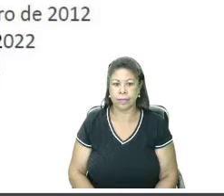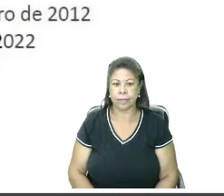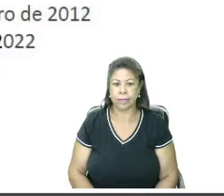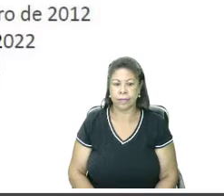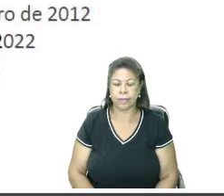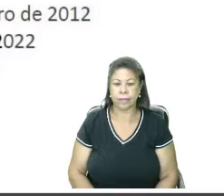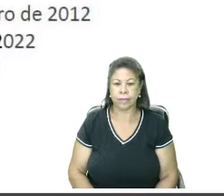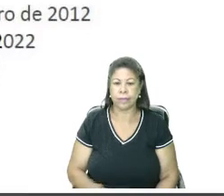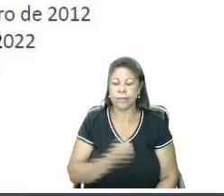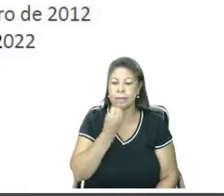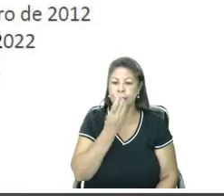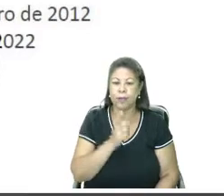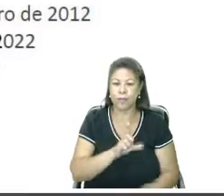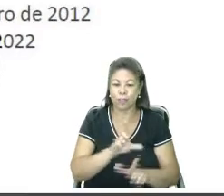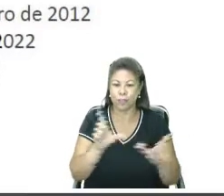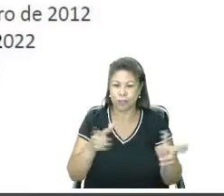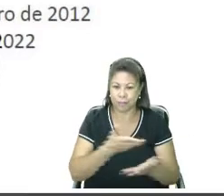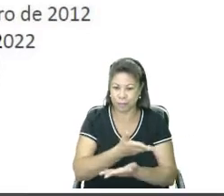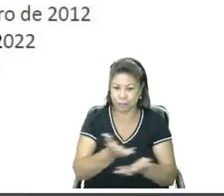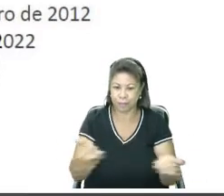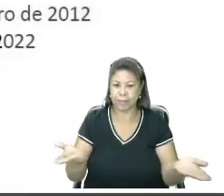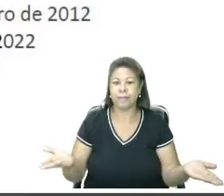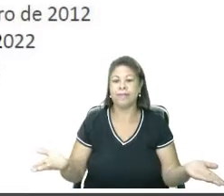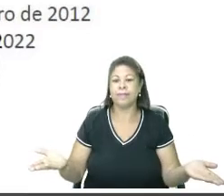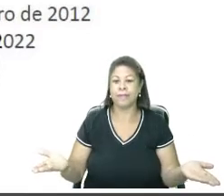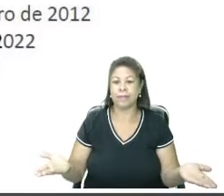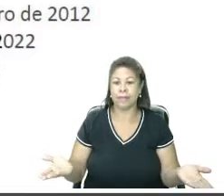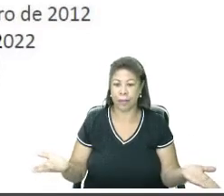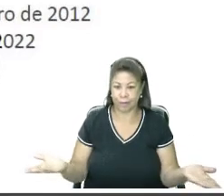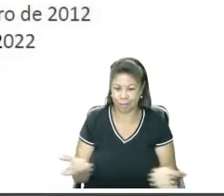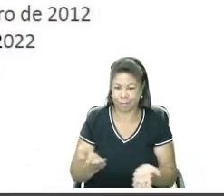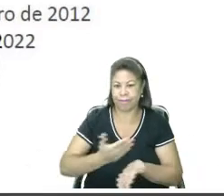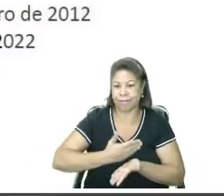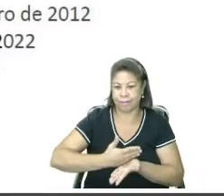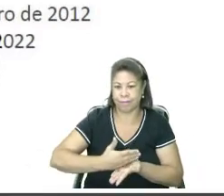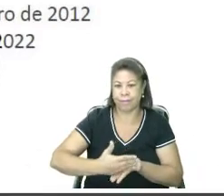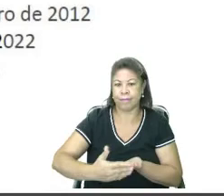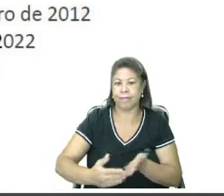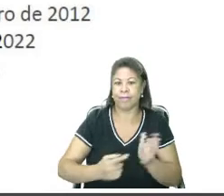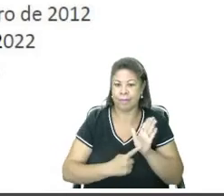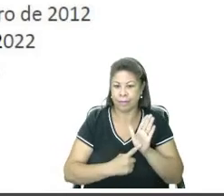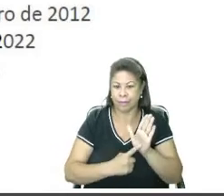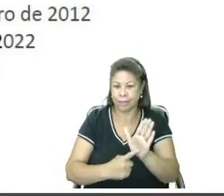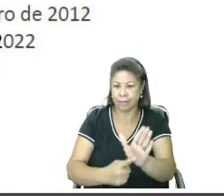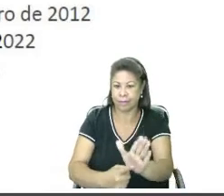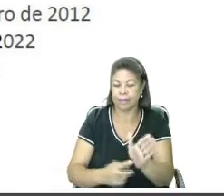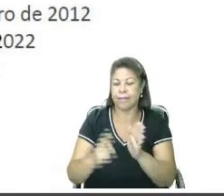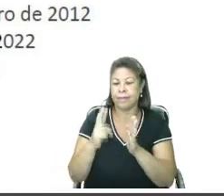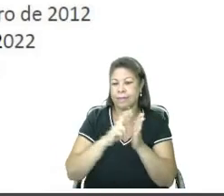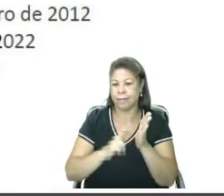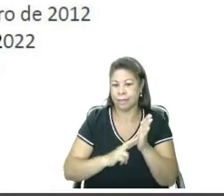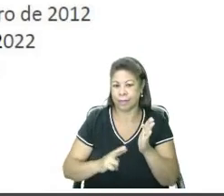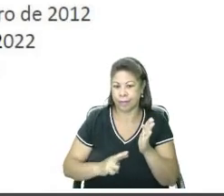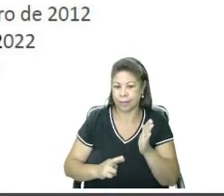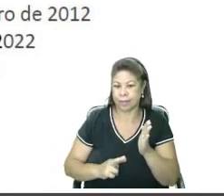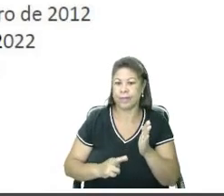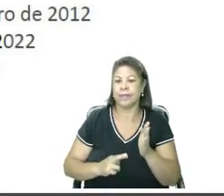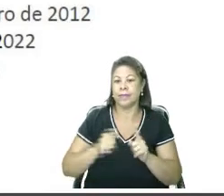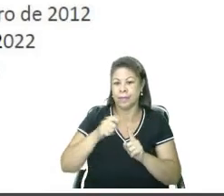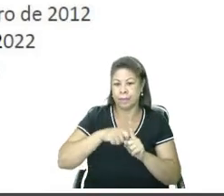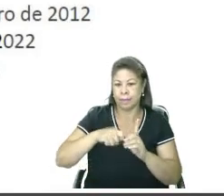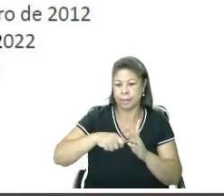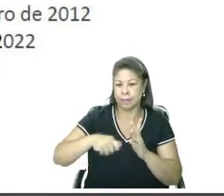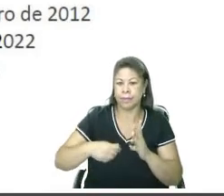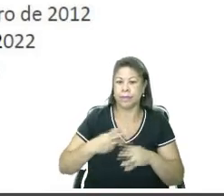Bom dia a todos. Então, vamos iniciar a apresentação do relatório do terceiro quadrimestre de